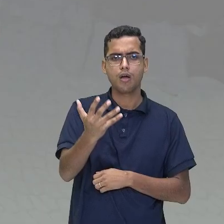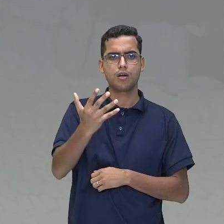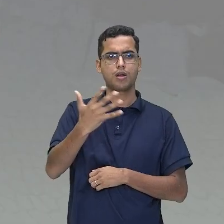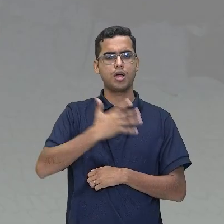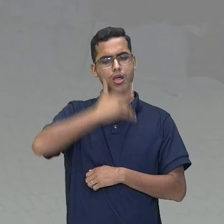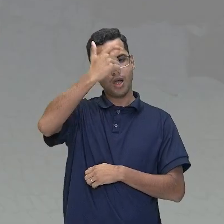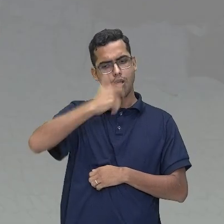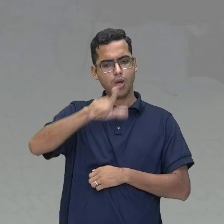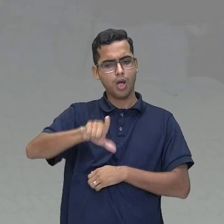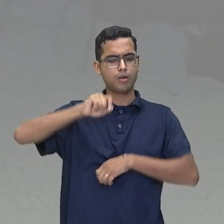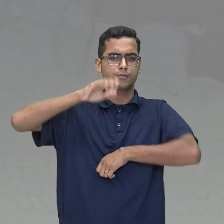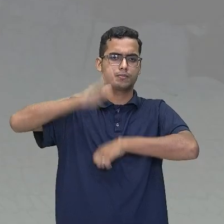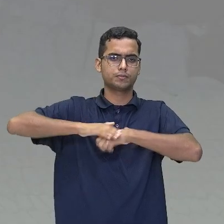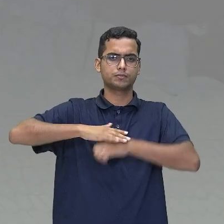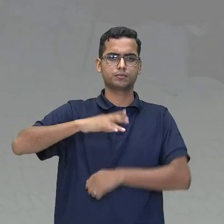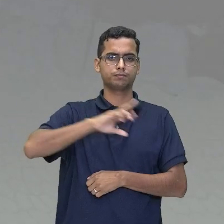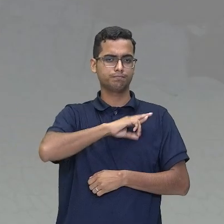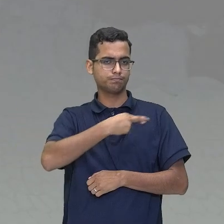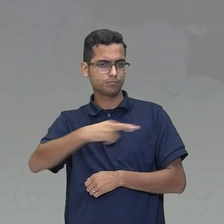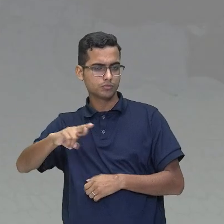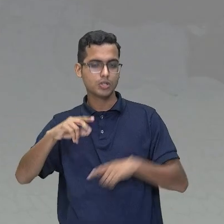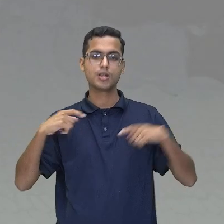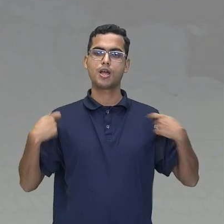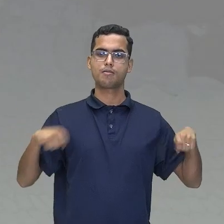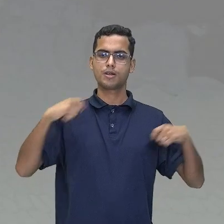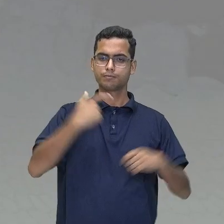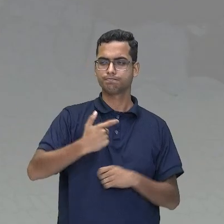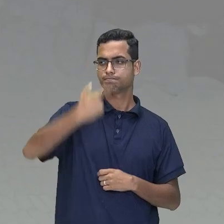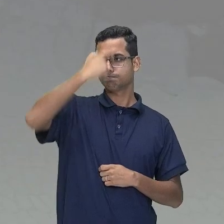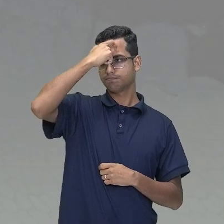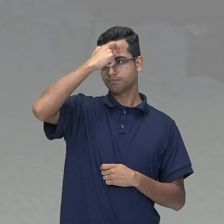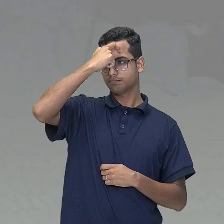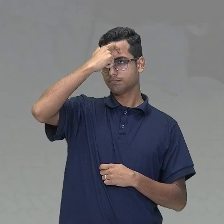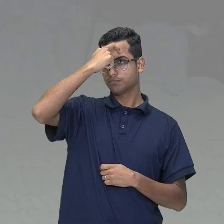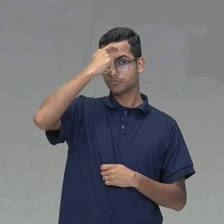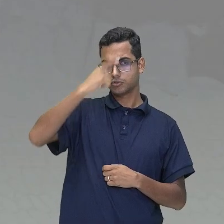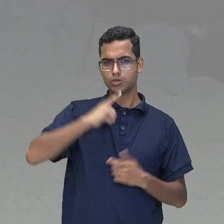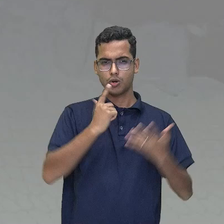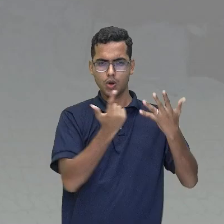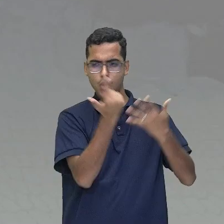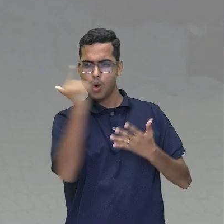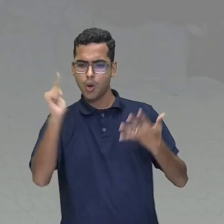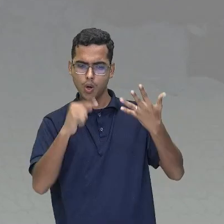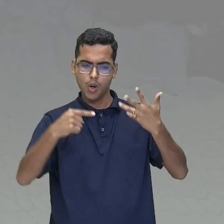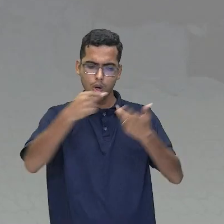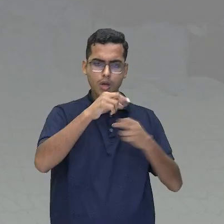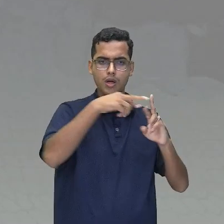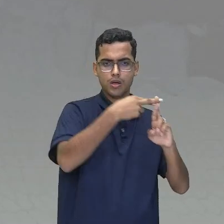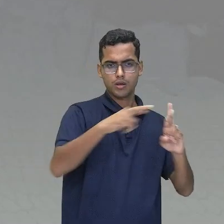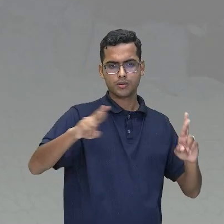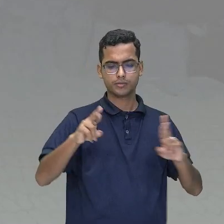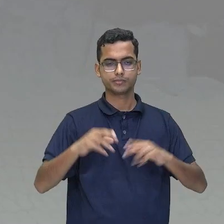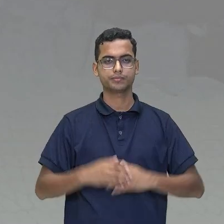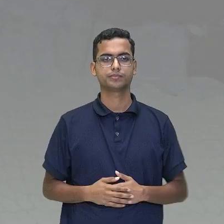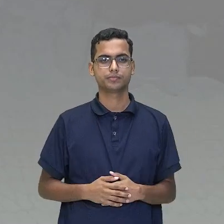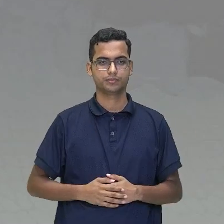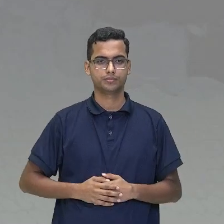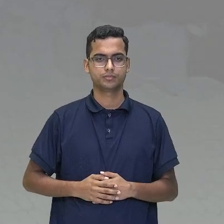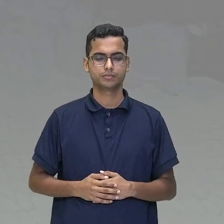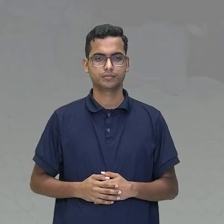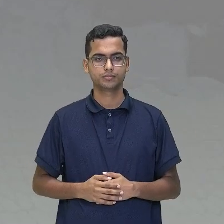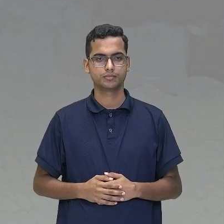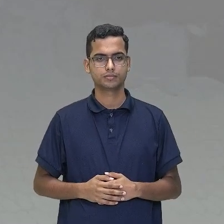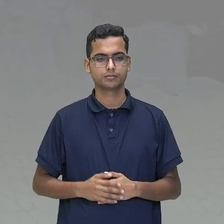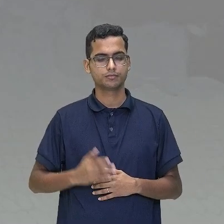minha religião, mas eu tenho que ter essa consciência. Outras religiões também muitas vezes ensinam a mesma coisa que a minha religião ensina. Então